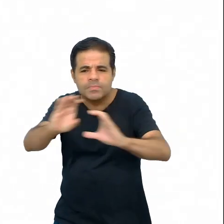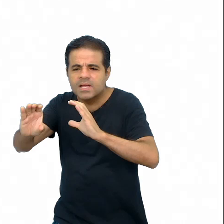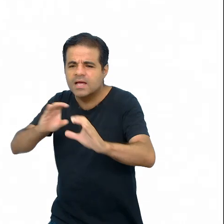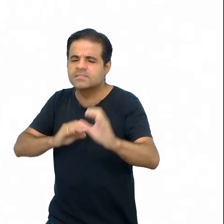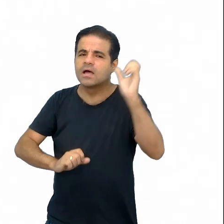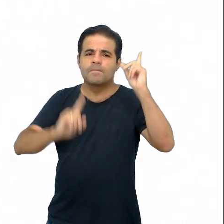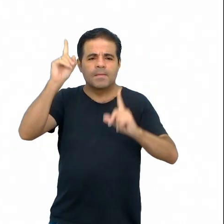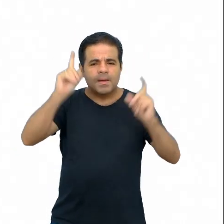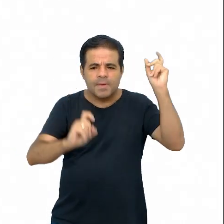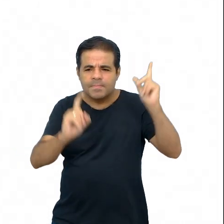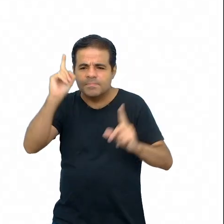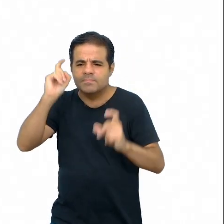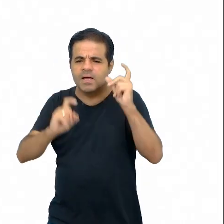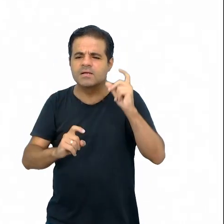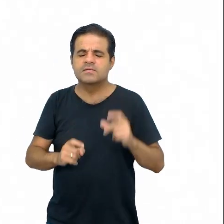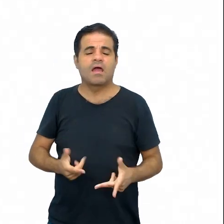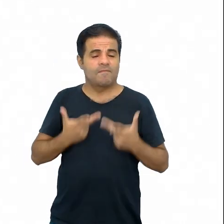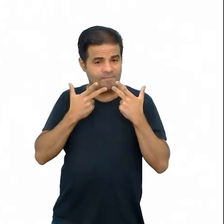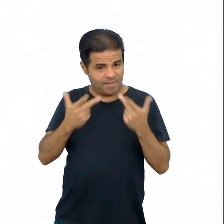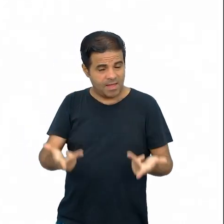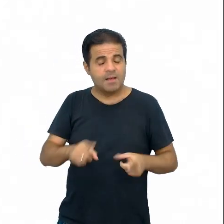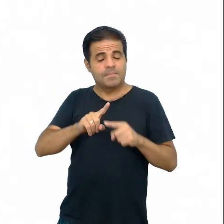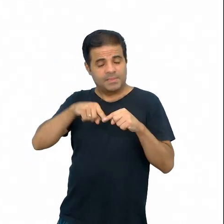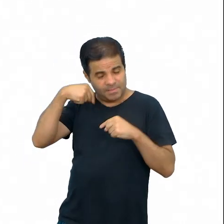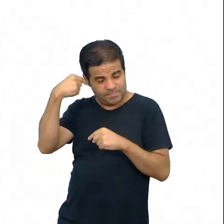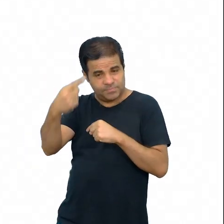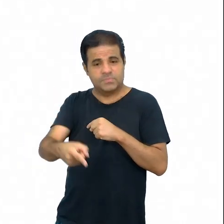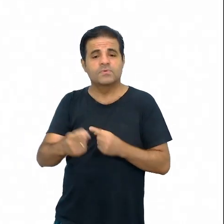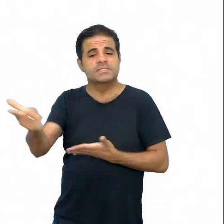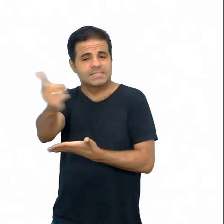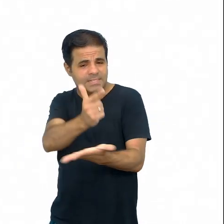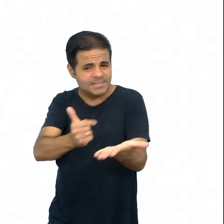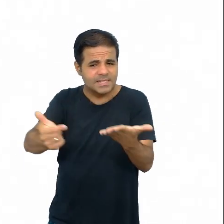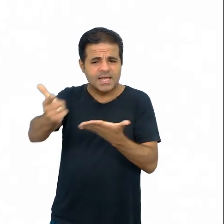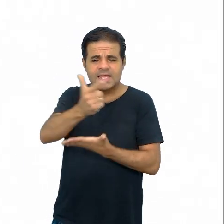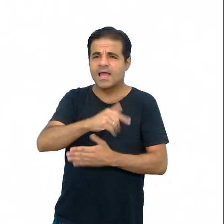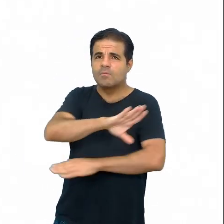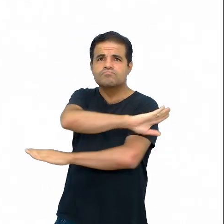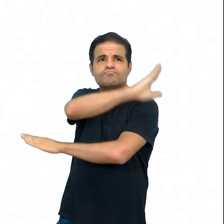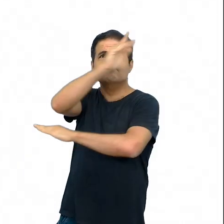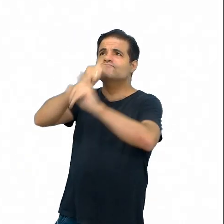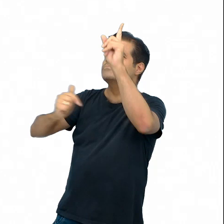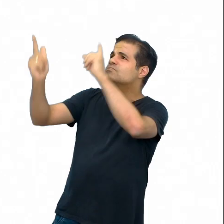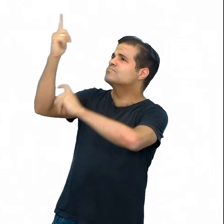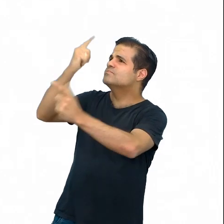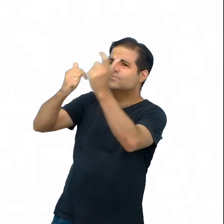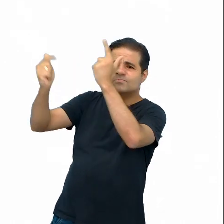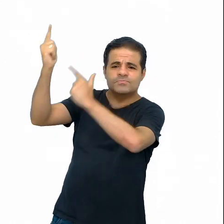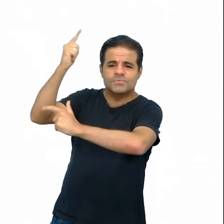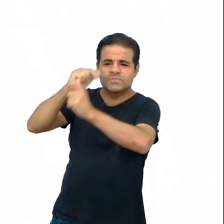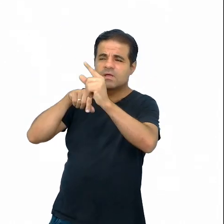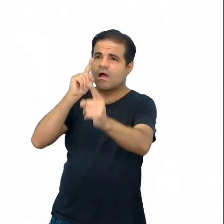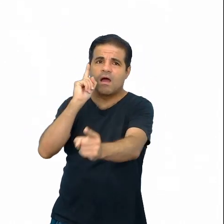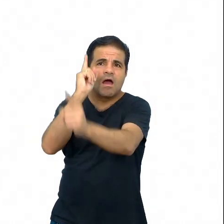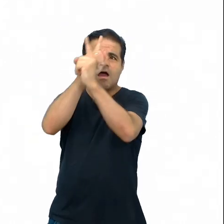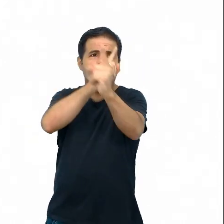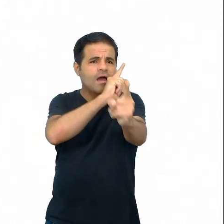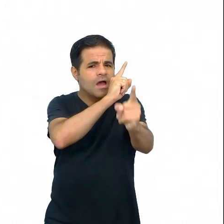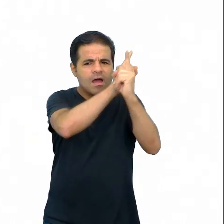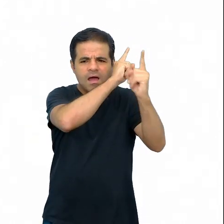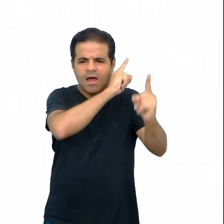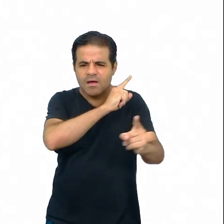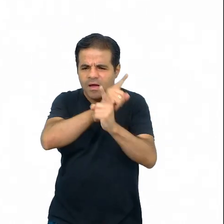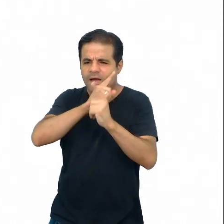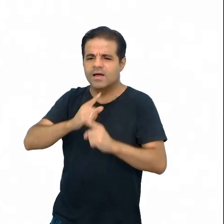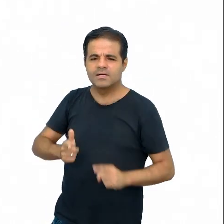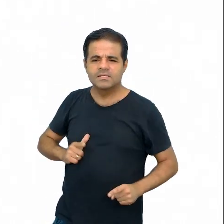meio de gestos, né? E fala, para depois, então, desenhar nas cavernas e mais tarde, então, descobrir-se a escrita, né?